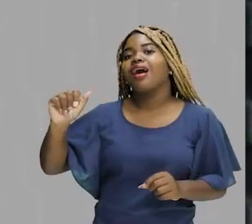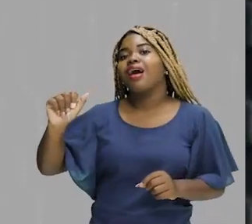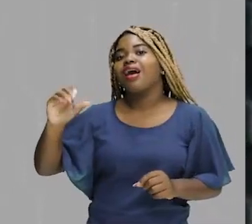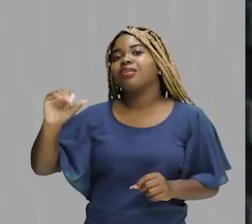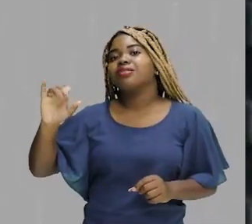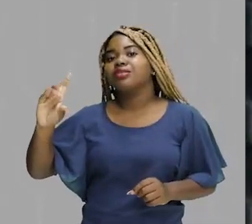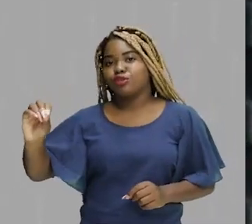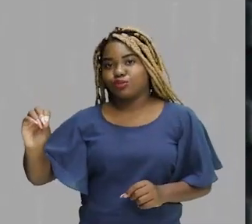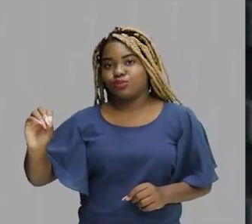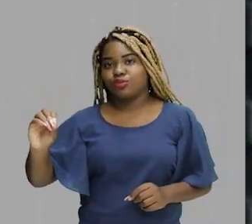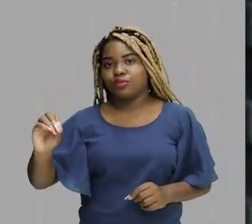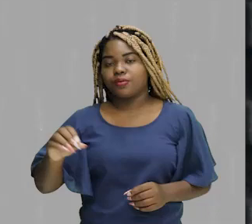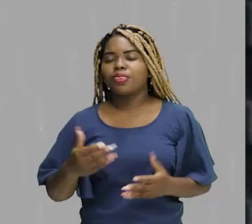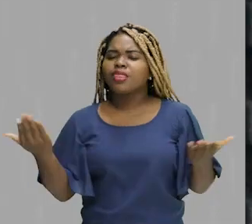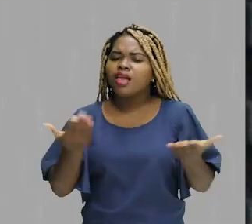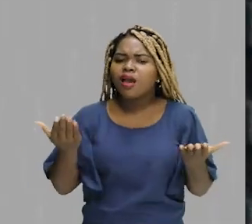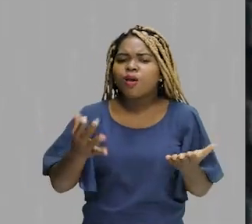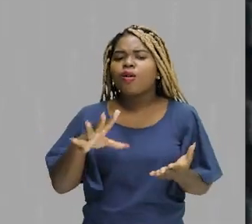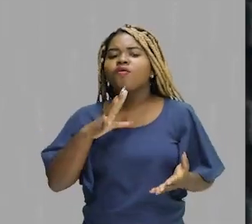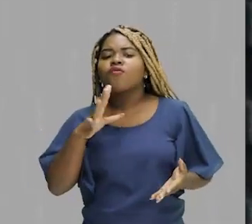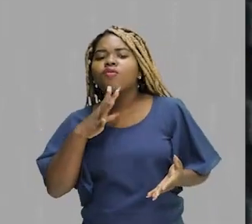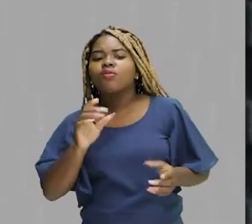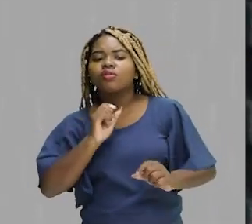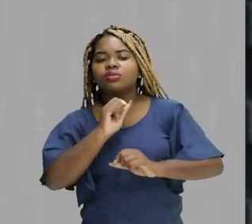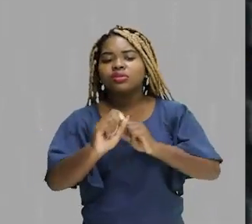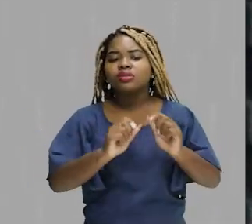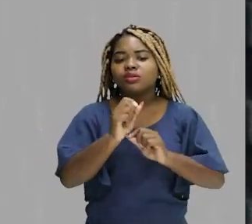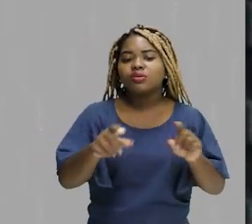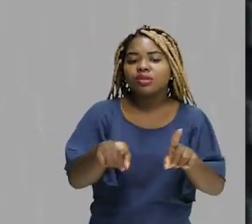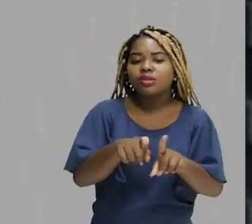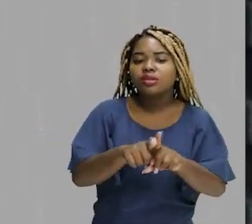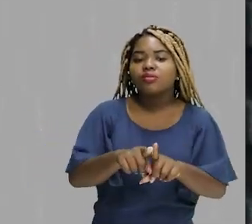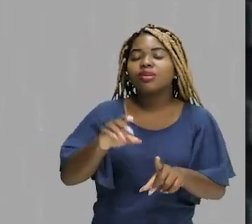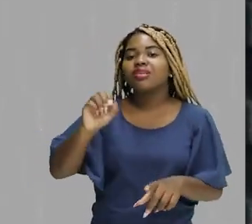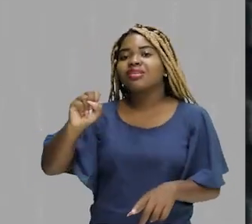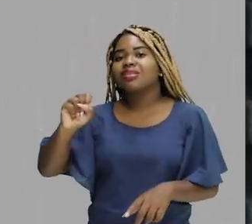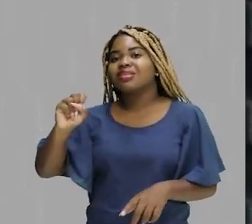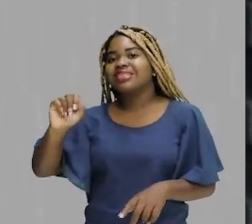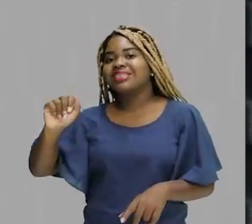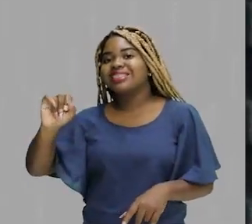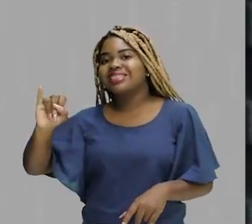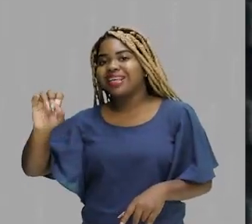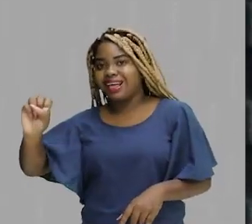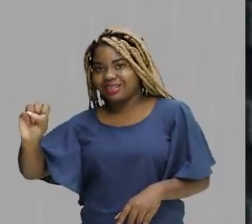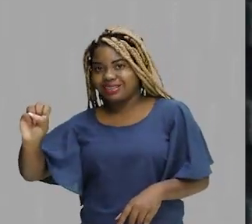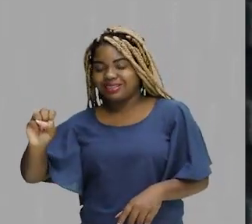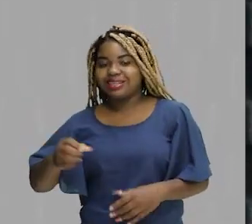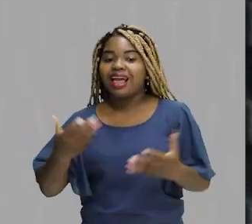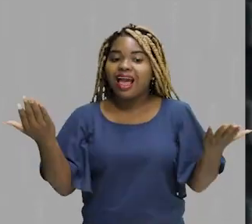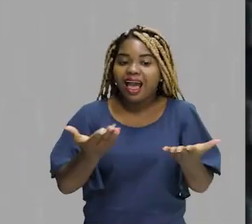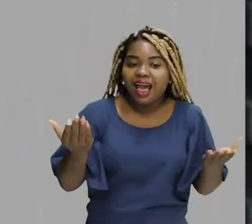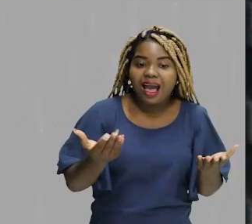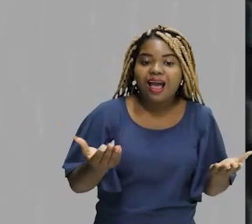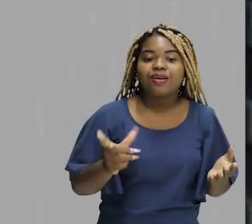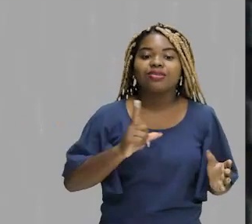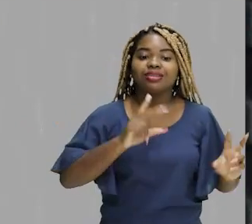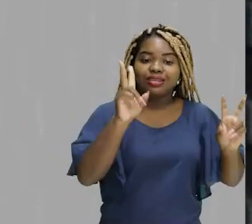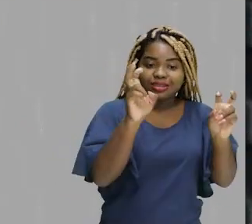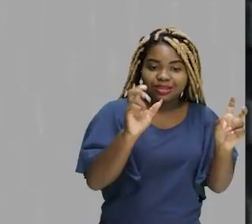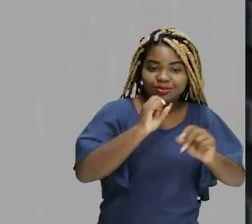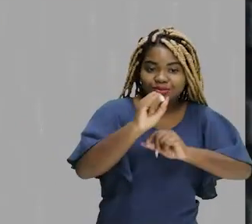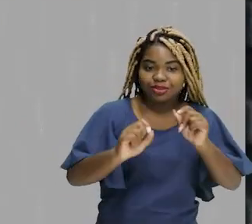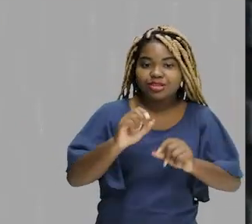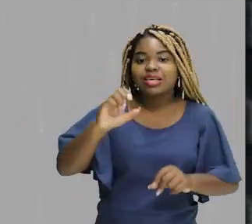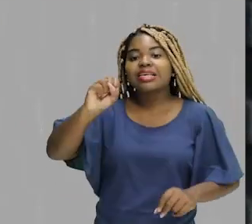E agora nós vamos conhecer um pouco sobre os sais. A aula de hoje ela tem como temática, como tema, os